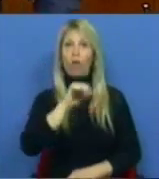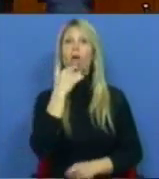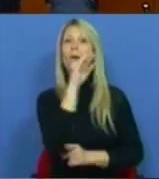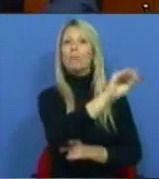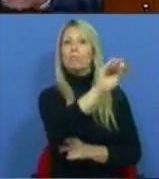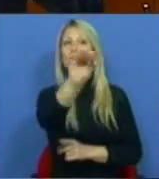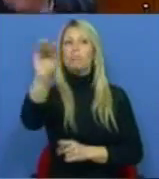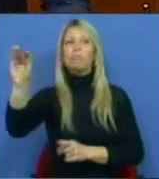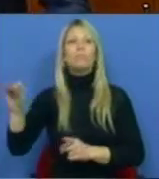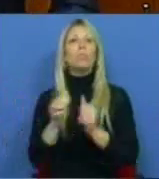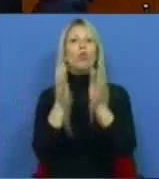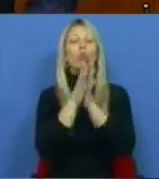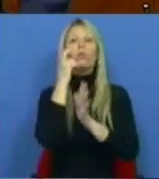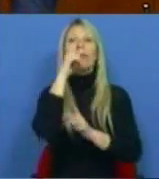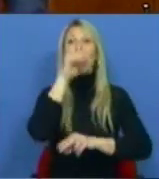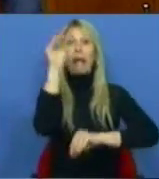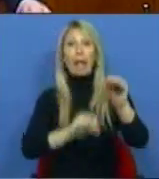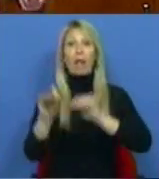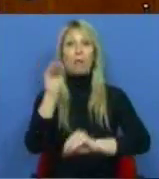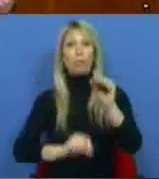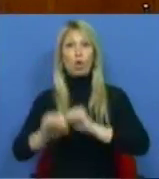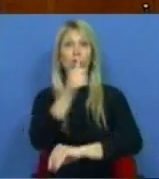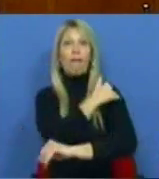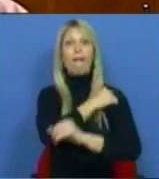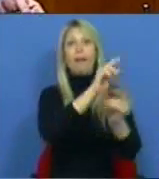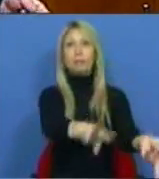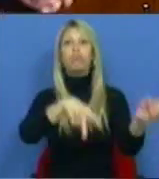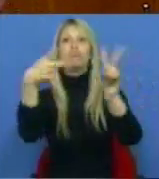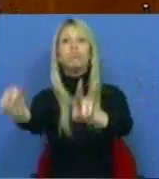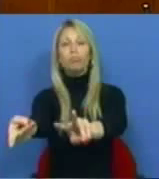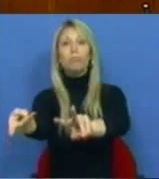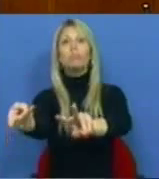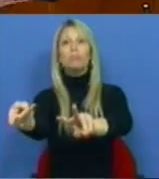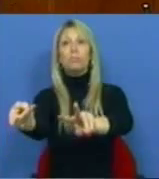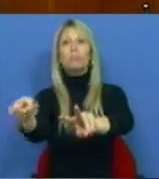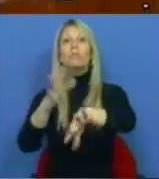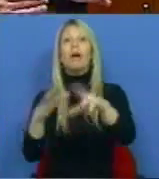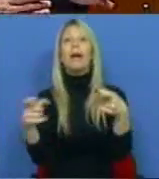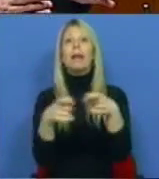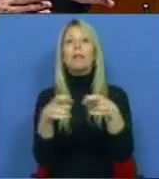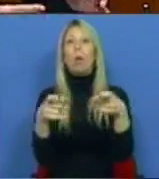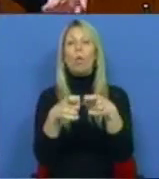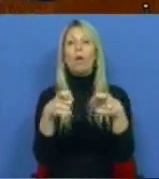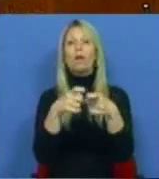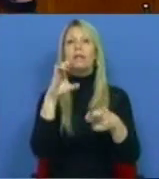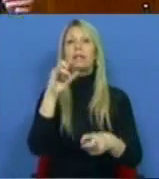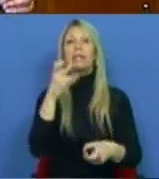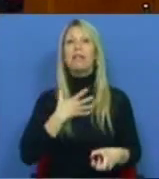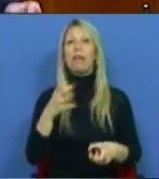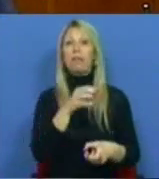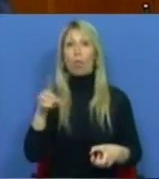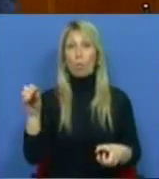notificados todos os eleitores que tinham mudado de residência em consequência do cartão de cidadão. Não